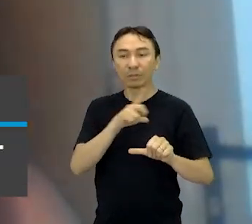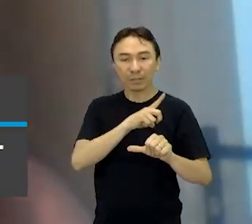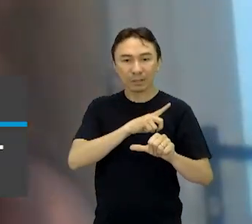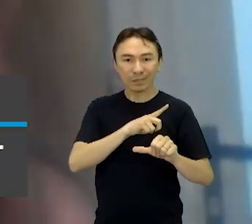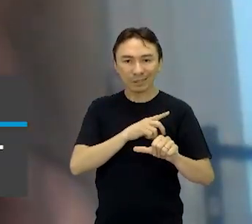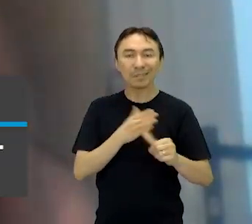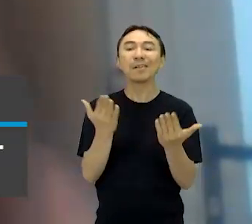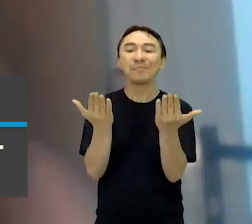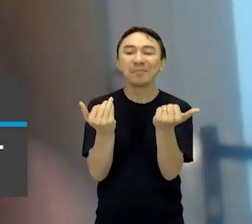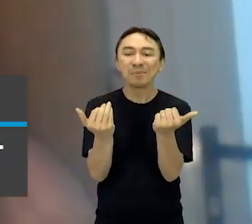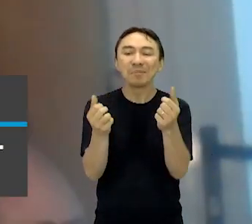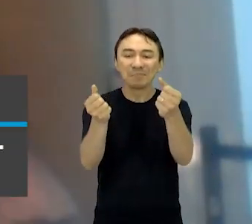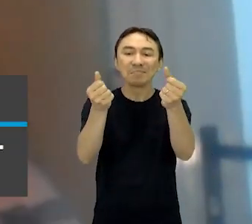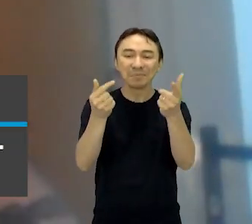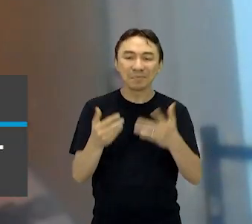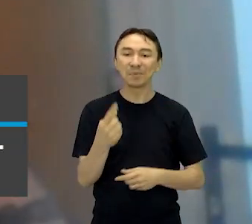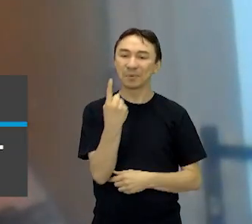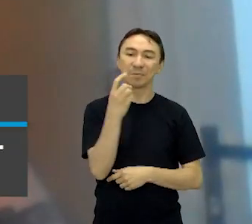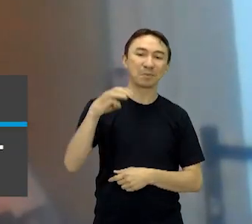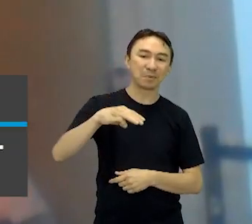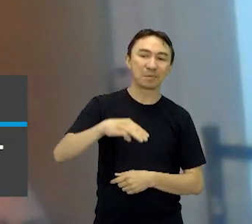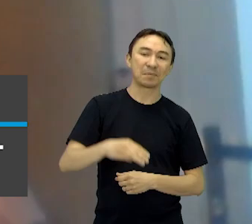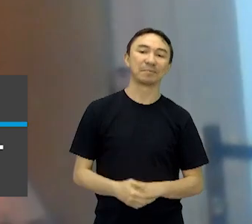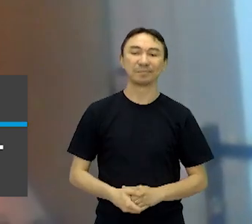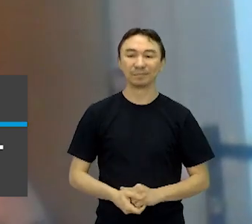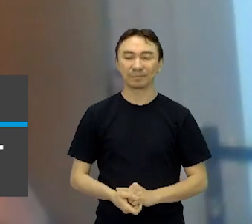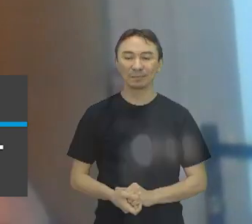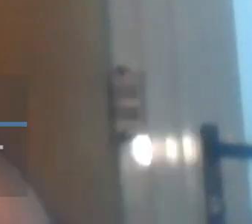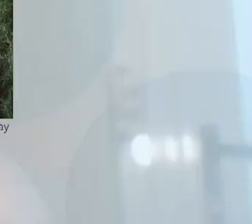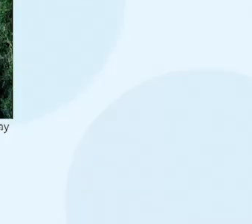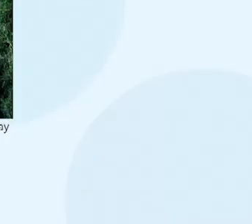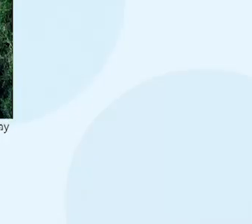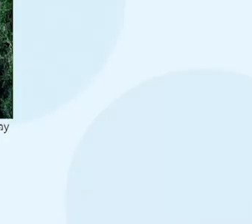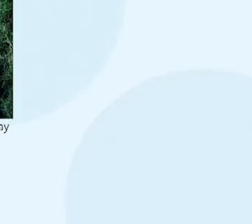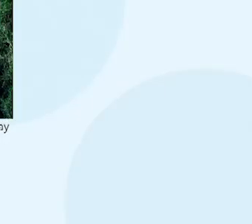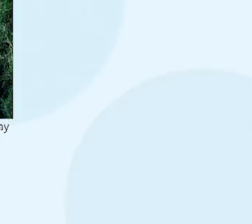Vamos conversar? Um minutinho, a gente está de volta.